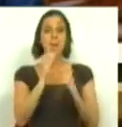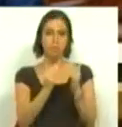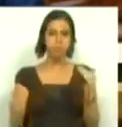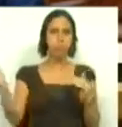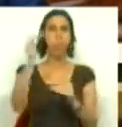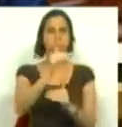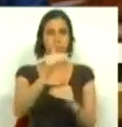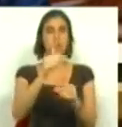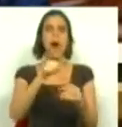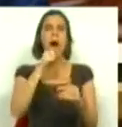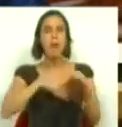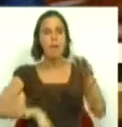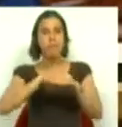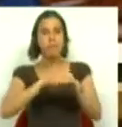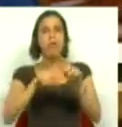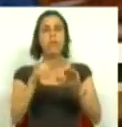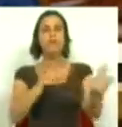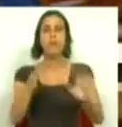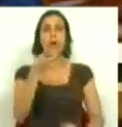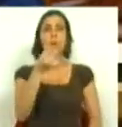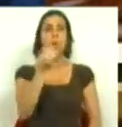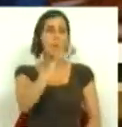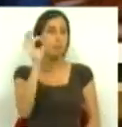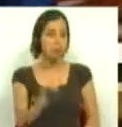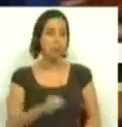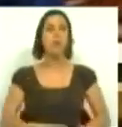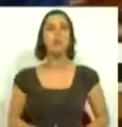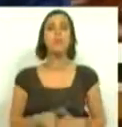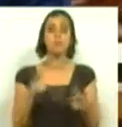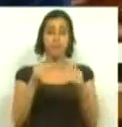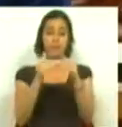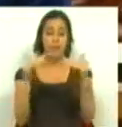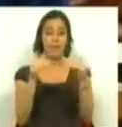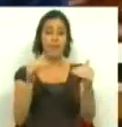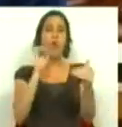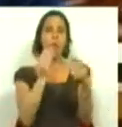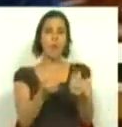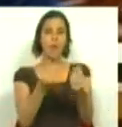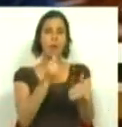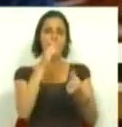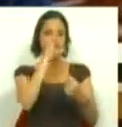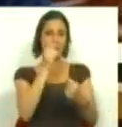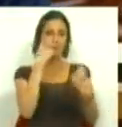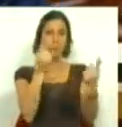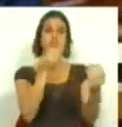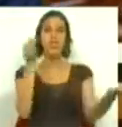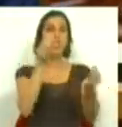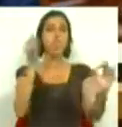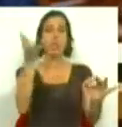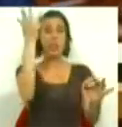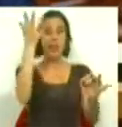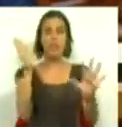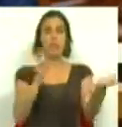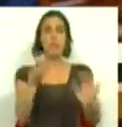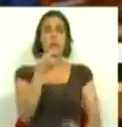muito elevados no abastecimento, cerca de 95%. O nível de qualidade da água pública de excelência